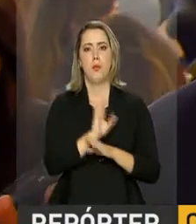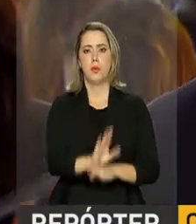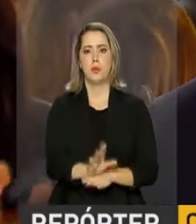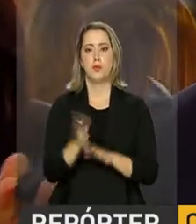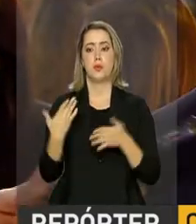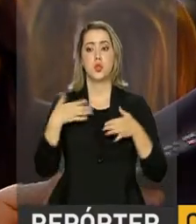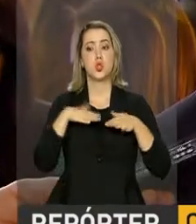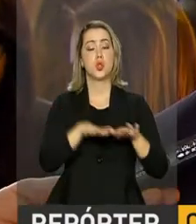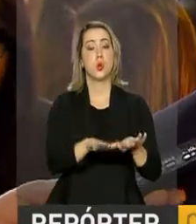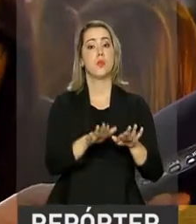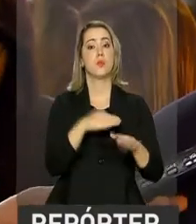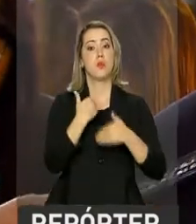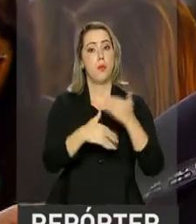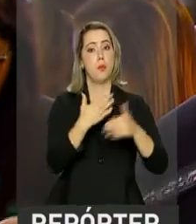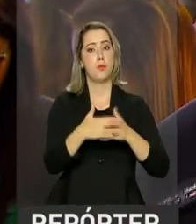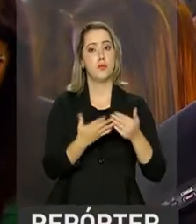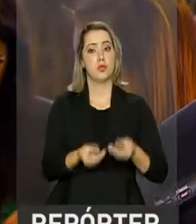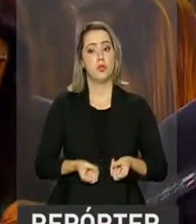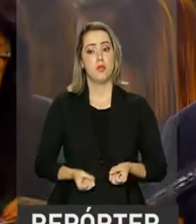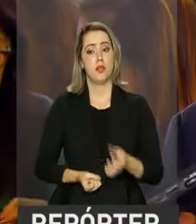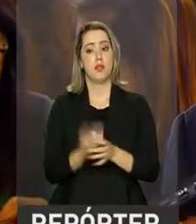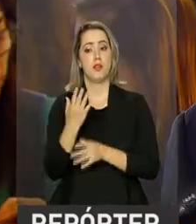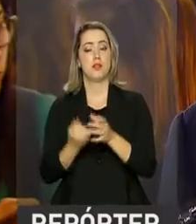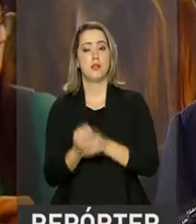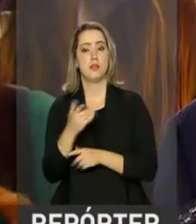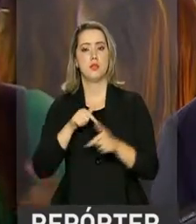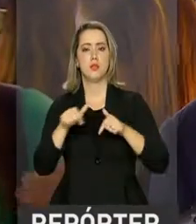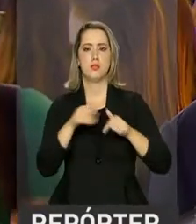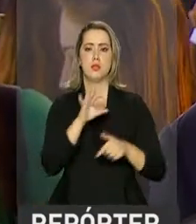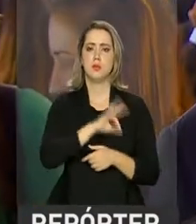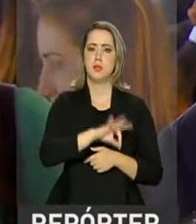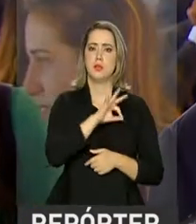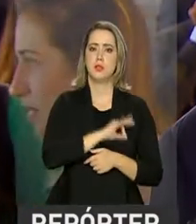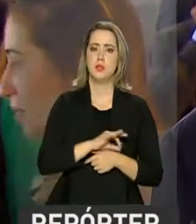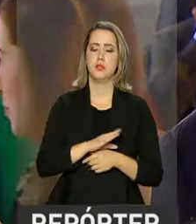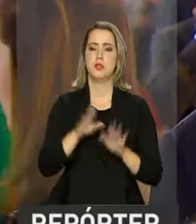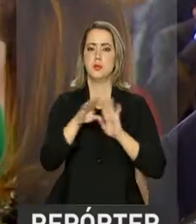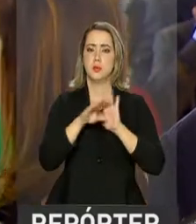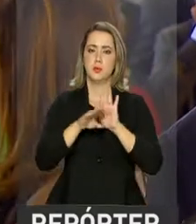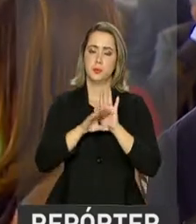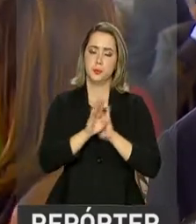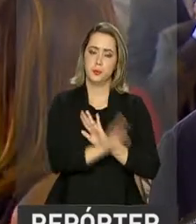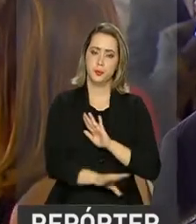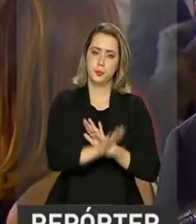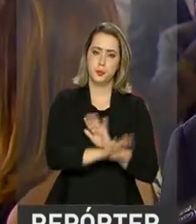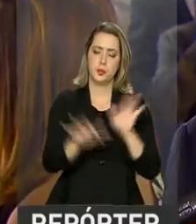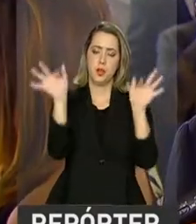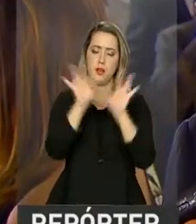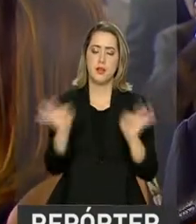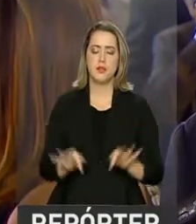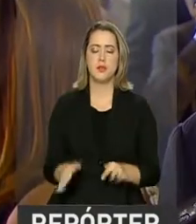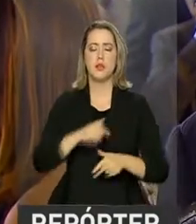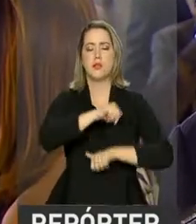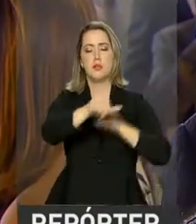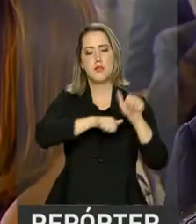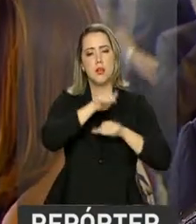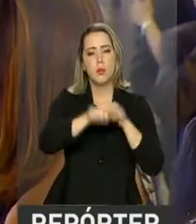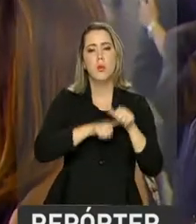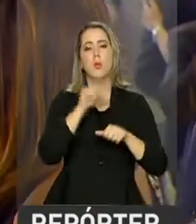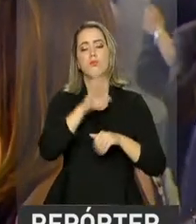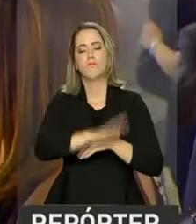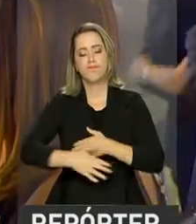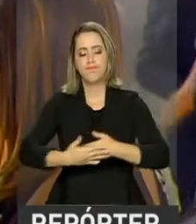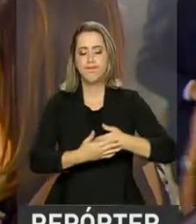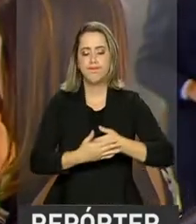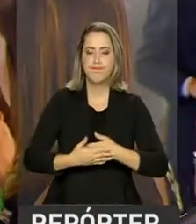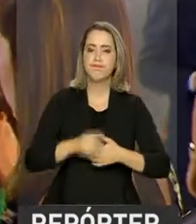inclusão produtiva, de geração de emprego e renda, e com programas como Criança Feliz, que muda a trajetória das crianças, dessas famílias e